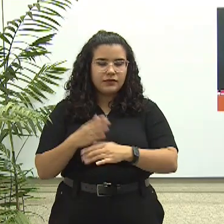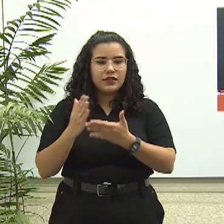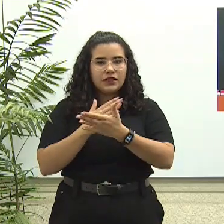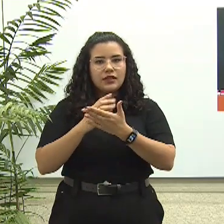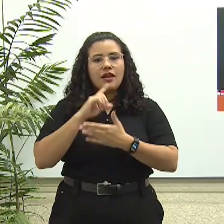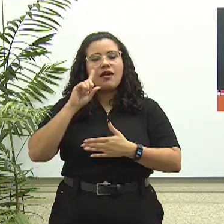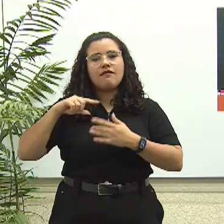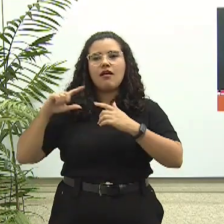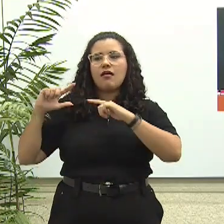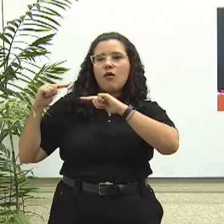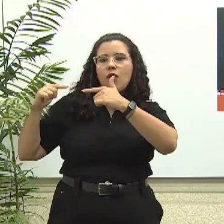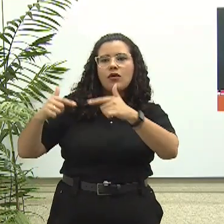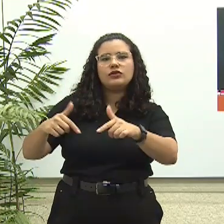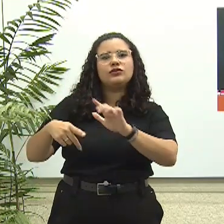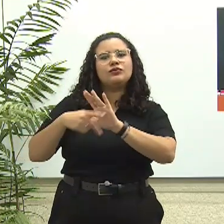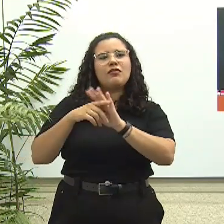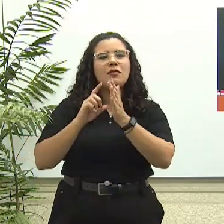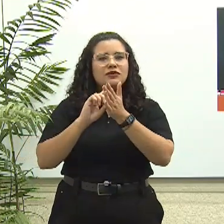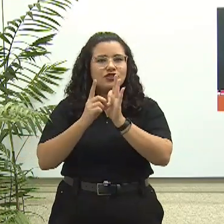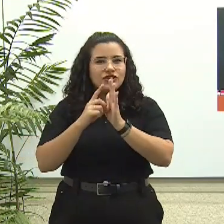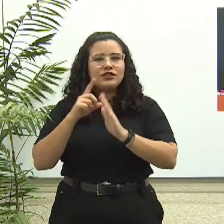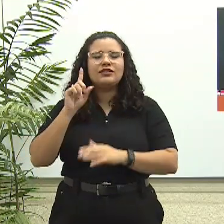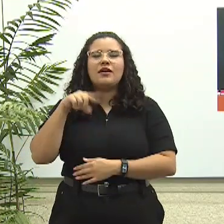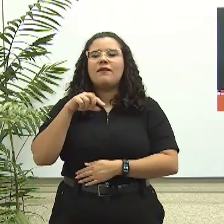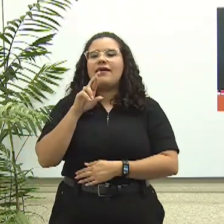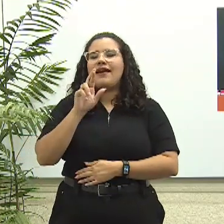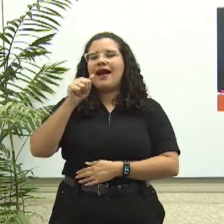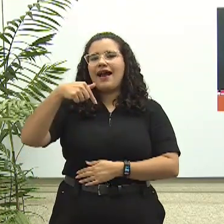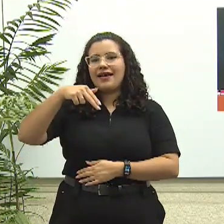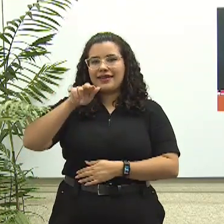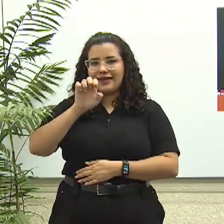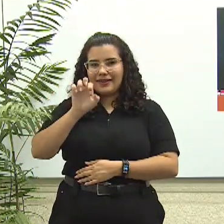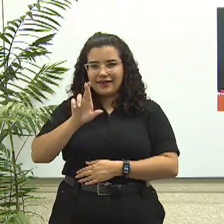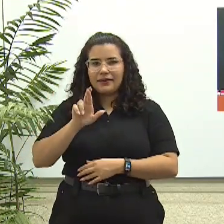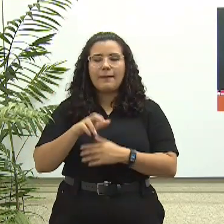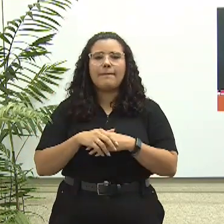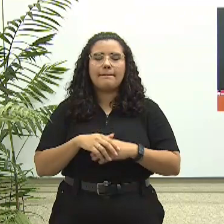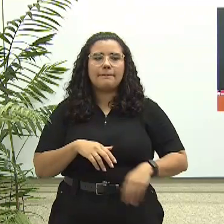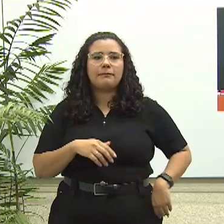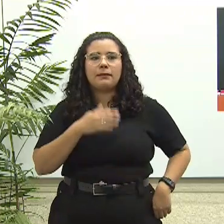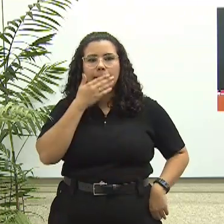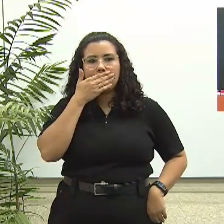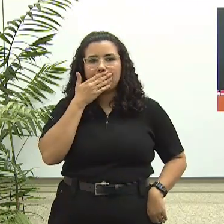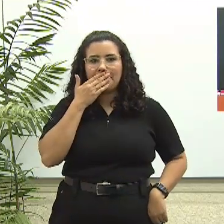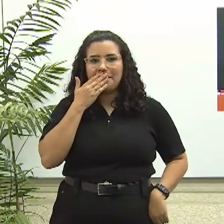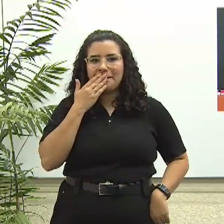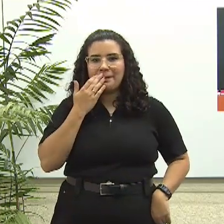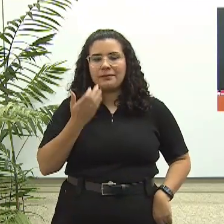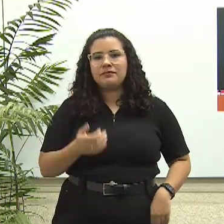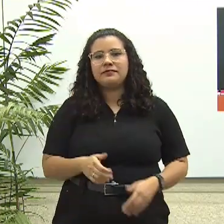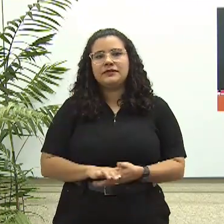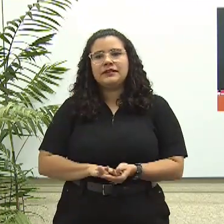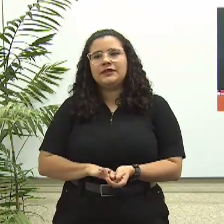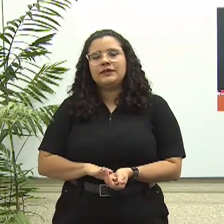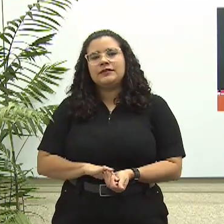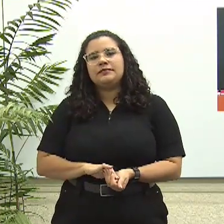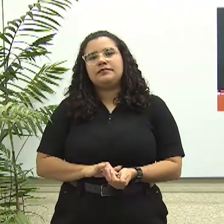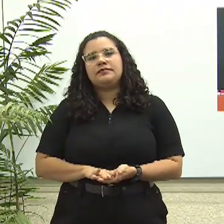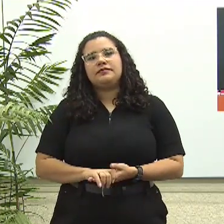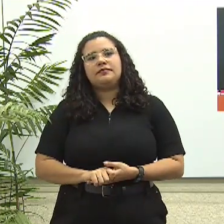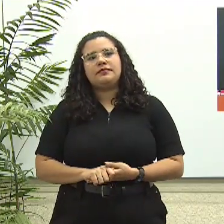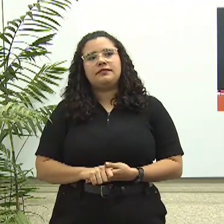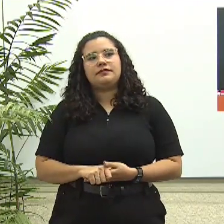colonialismo digital por uma crítica hacker fanoni Obrigado eh